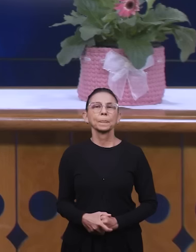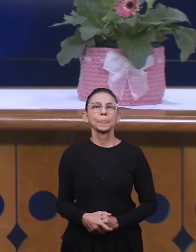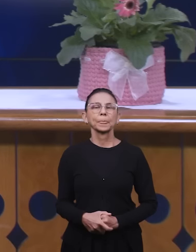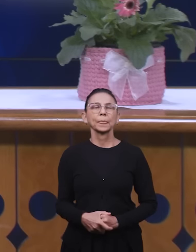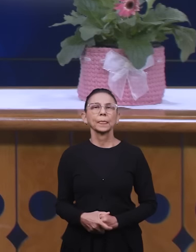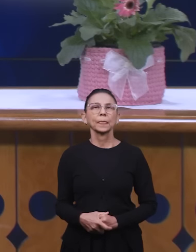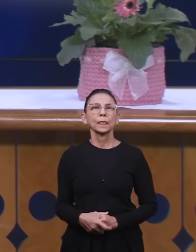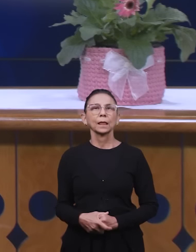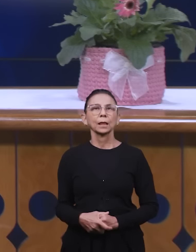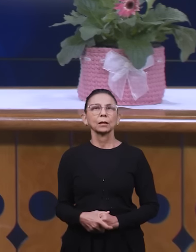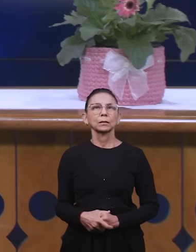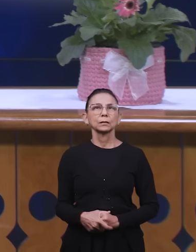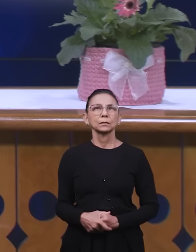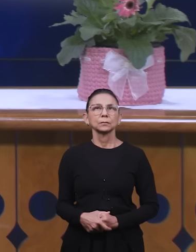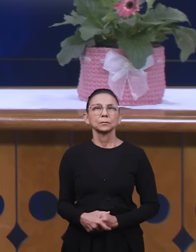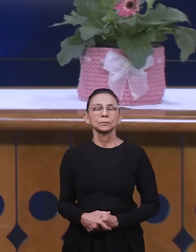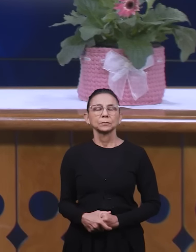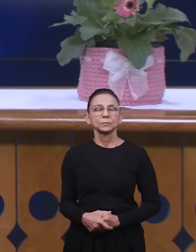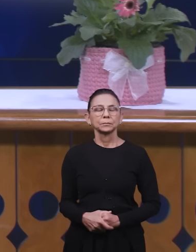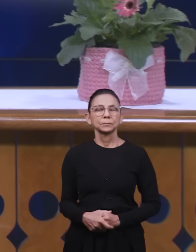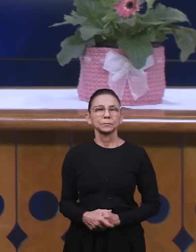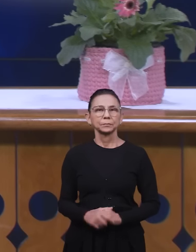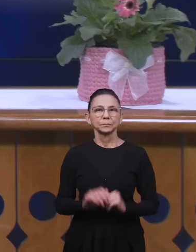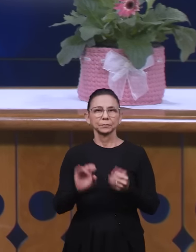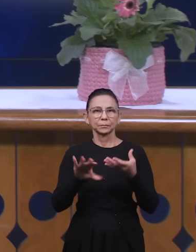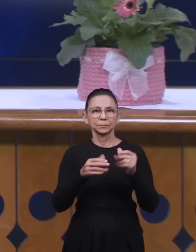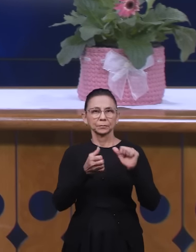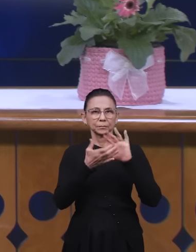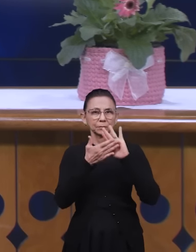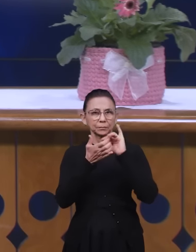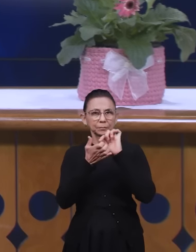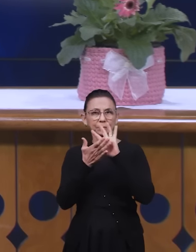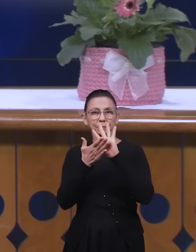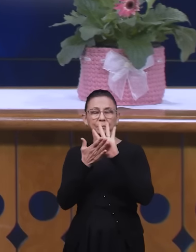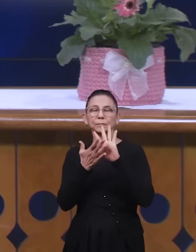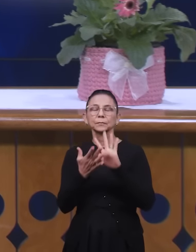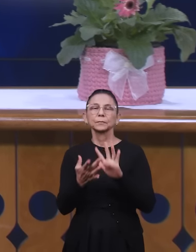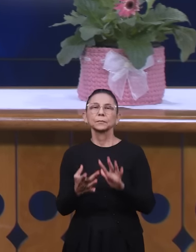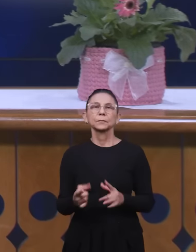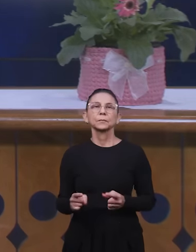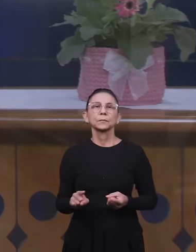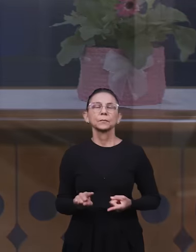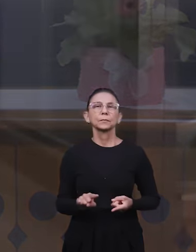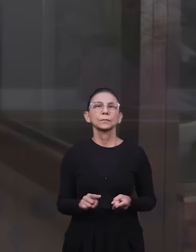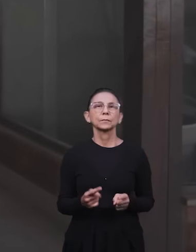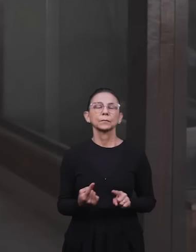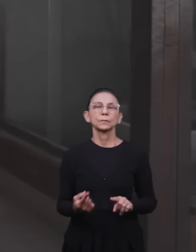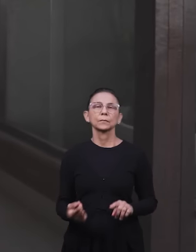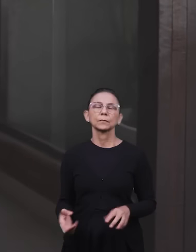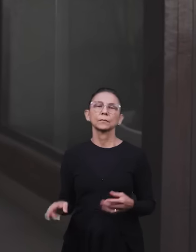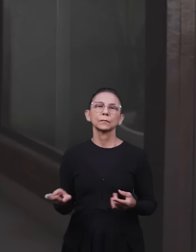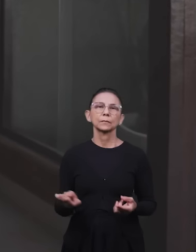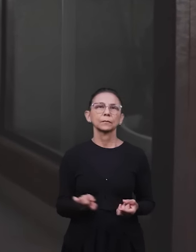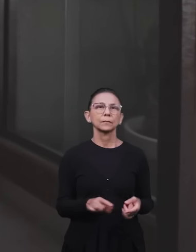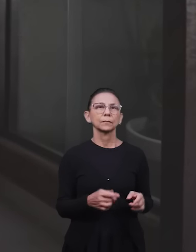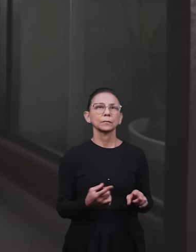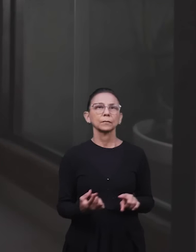Amém. Vamos estar louvando ao Senhor ainda com o louvor.